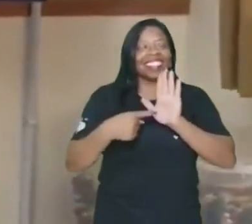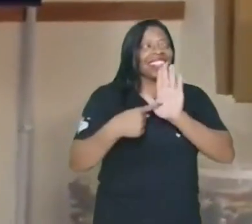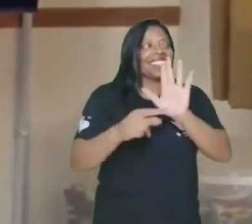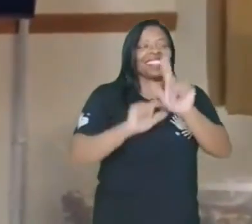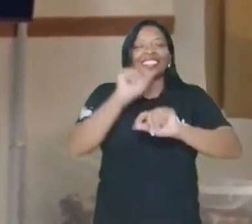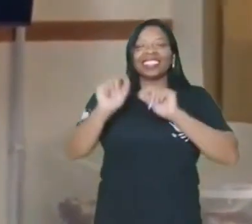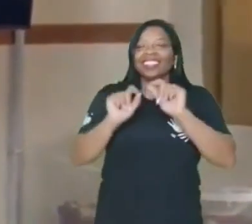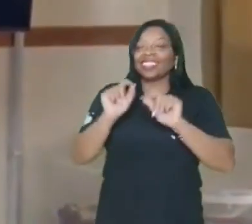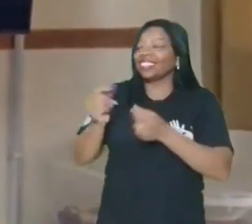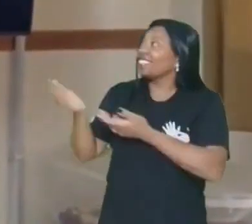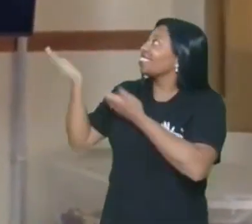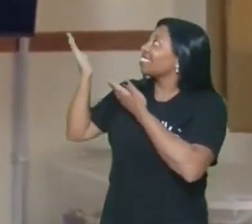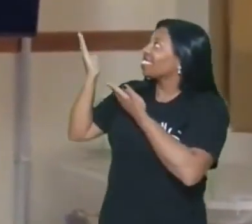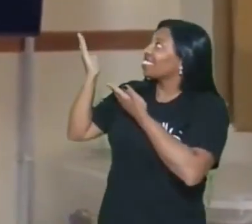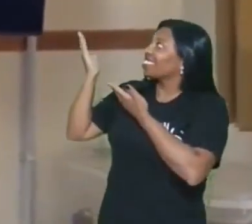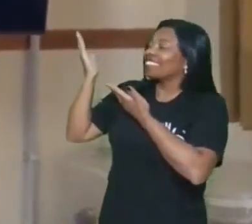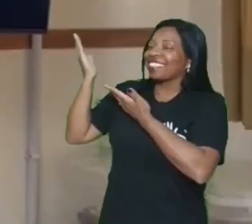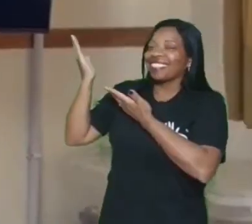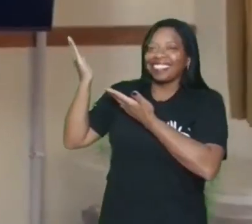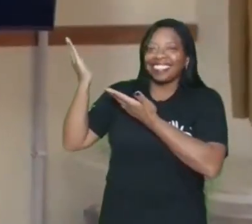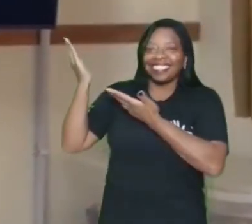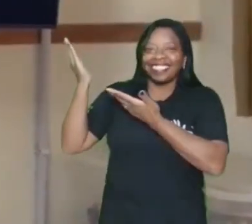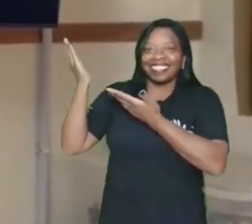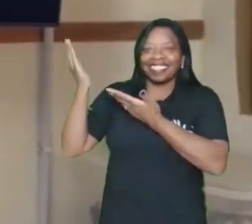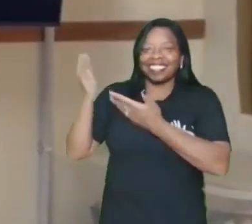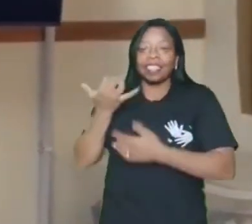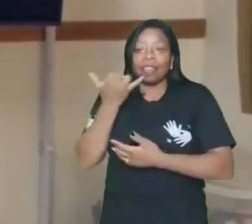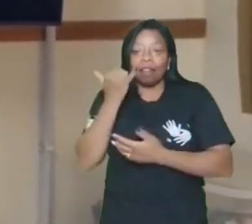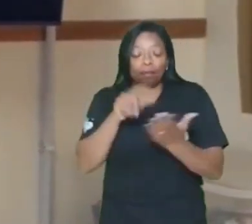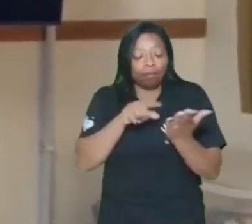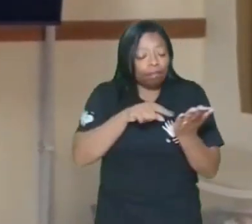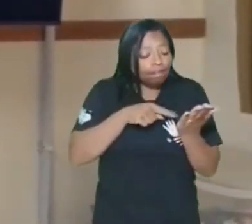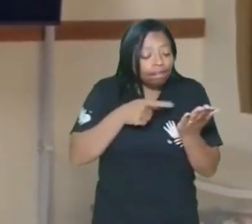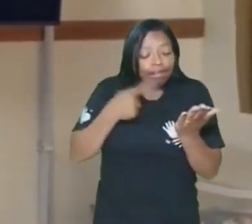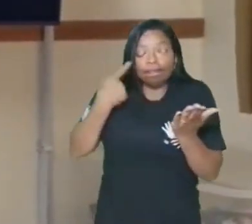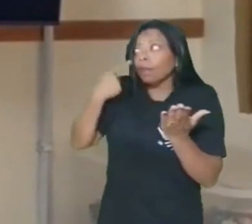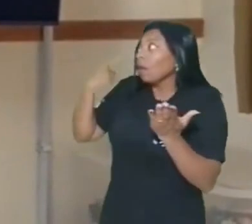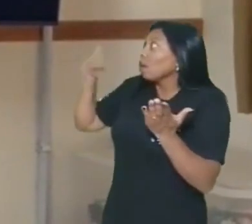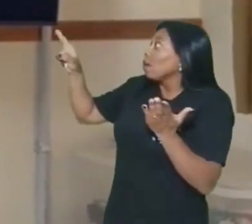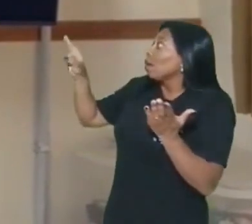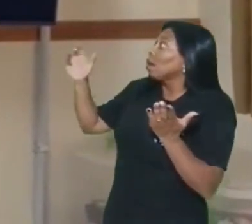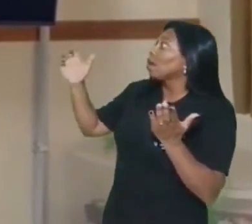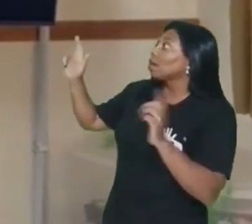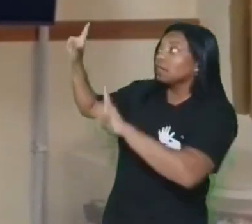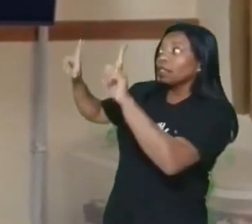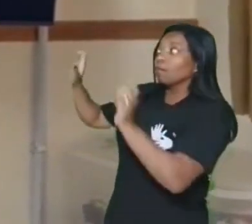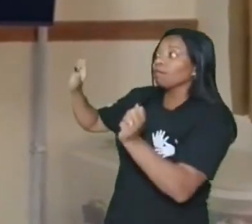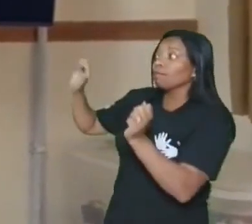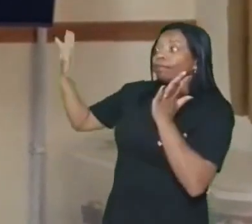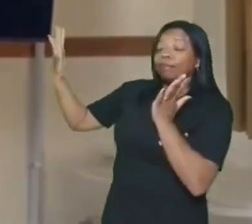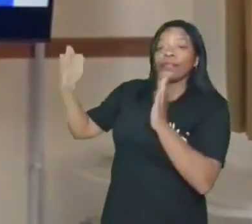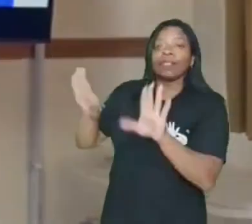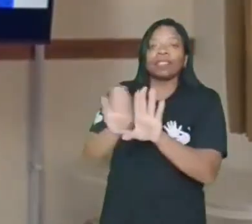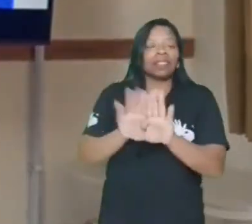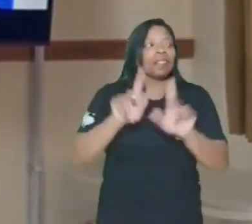aparecer da seguinte forma a tela do celular na Smart TV. Você pode girar a tela do